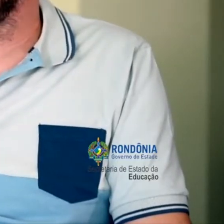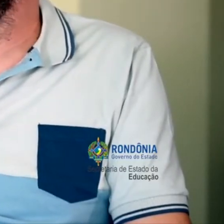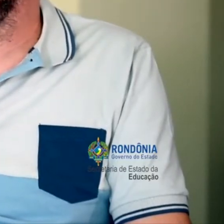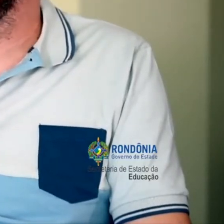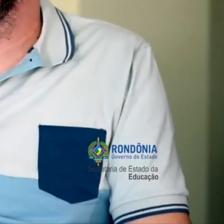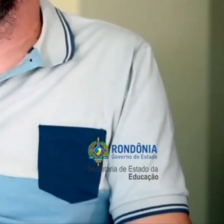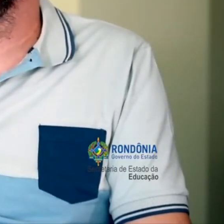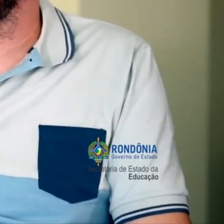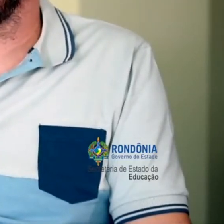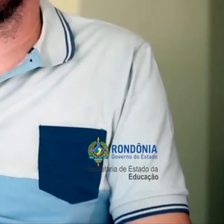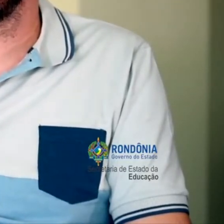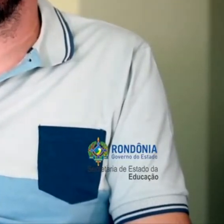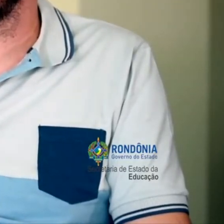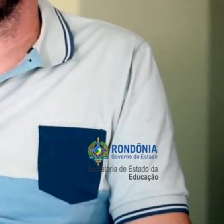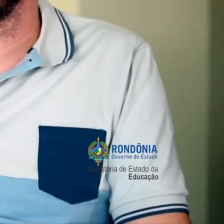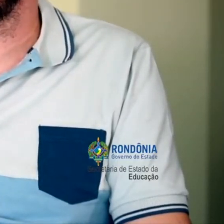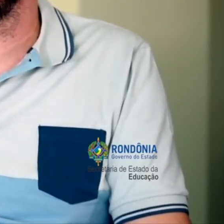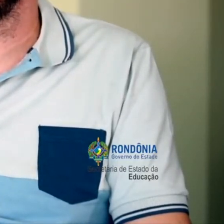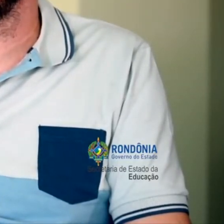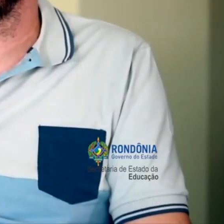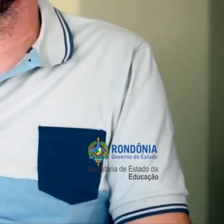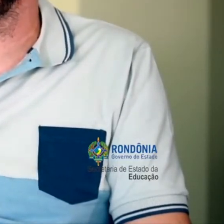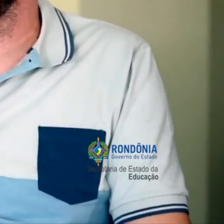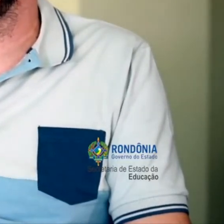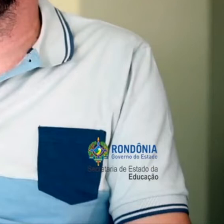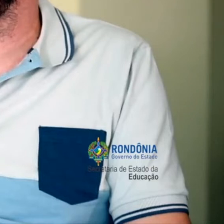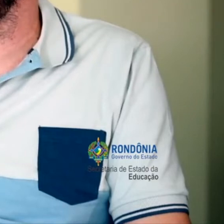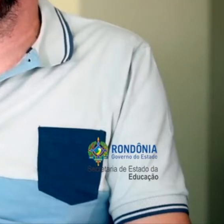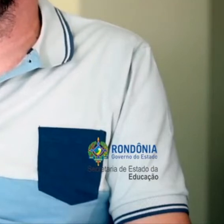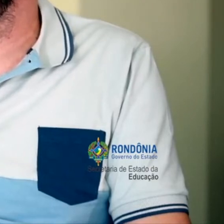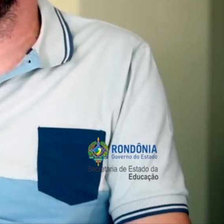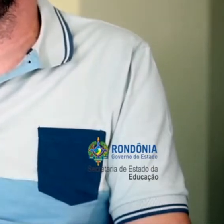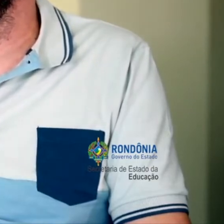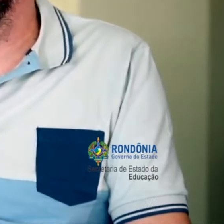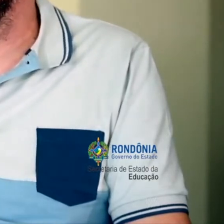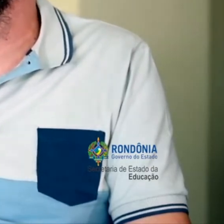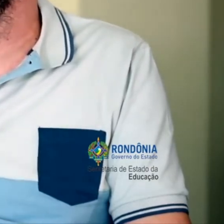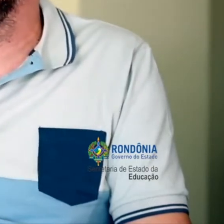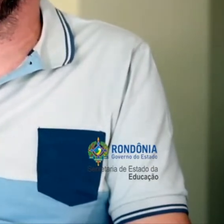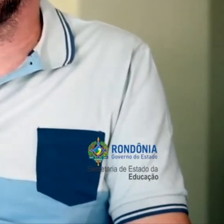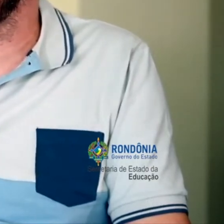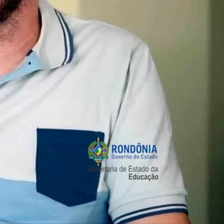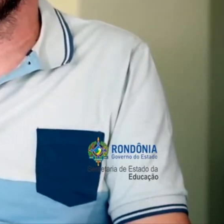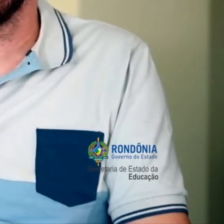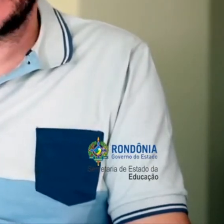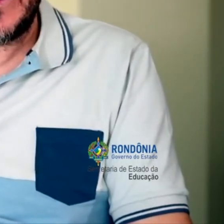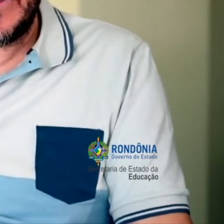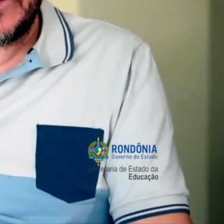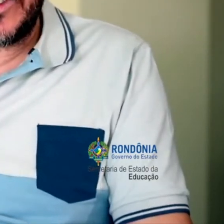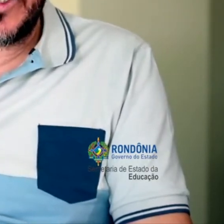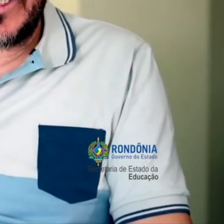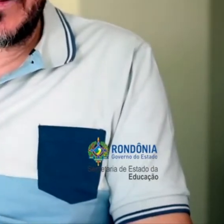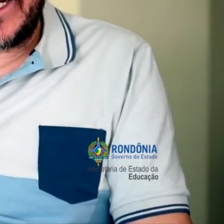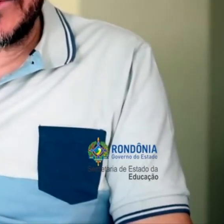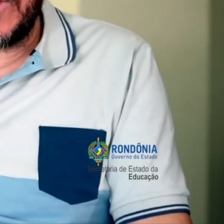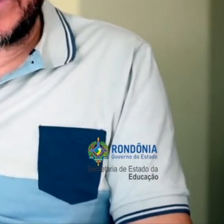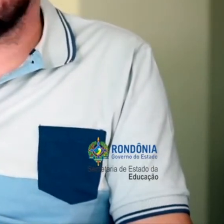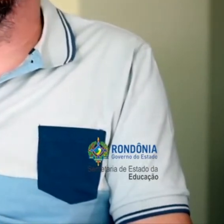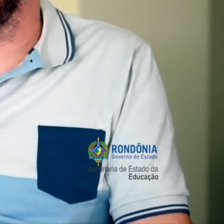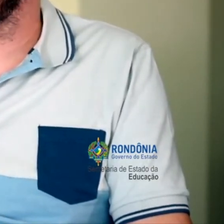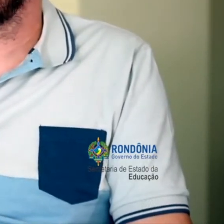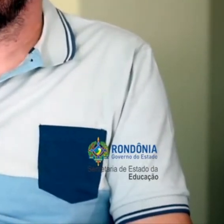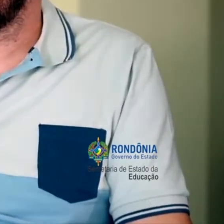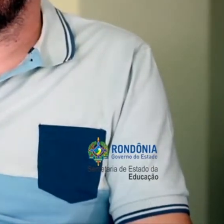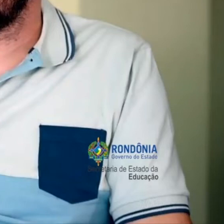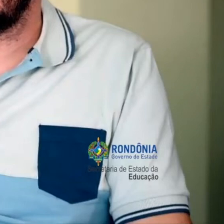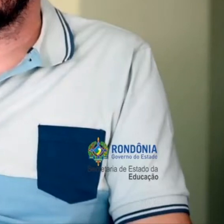haviam escolas que eram escolas assim muito cristianizadas, preocupadas de maneira muito específica com a religião. Então a gente tem 3 momentos